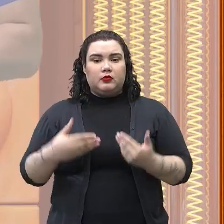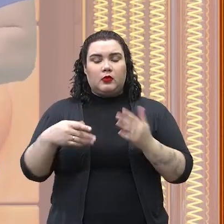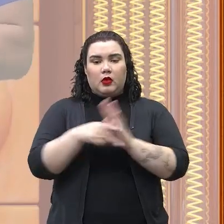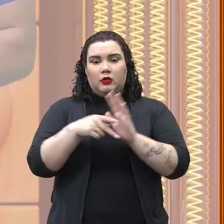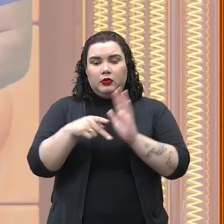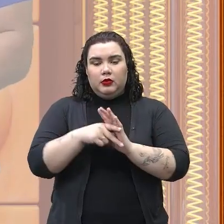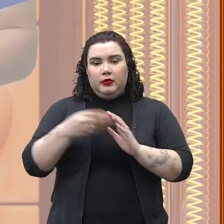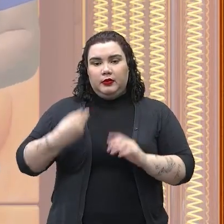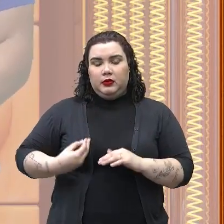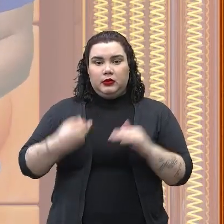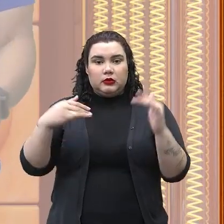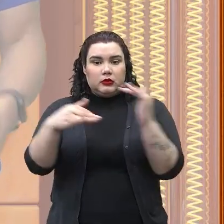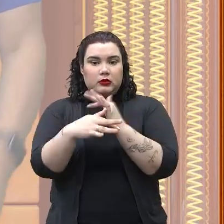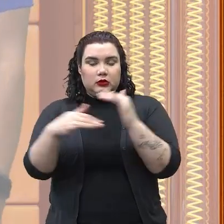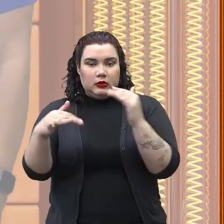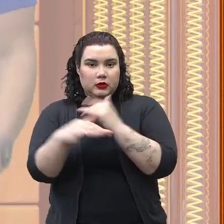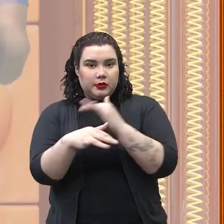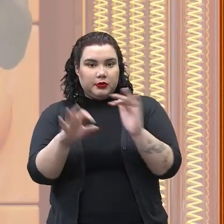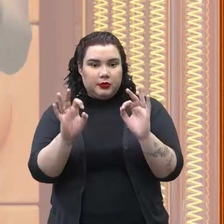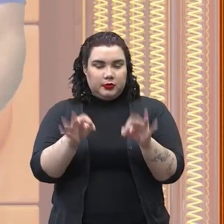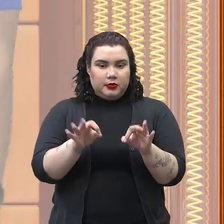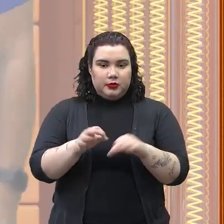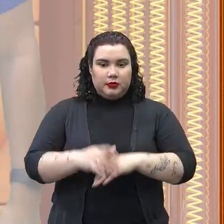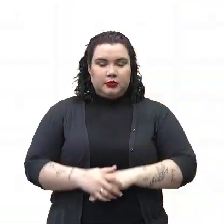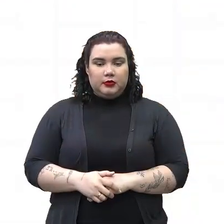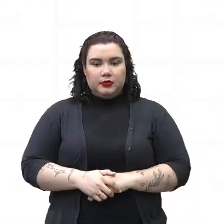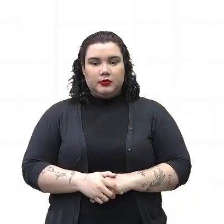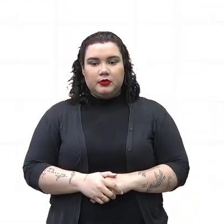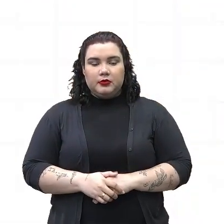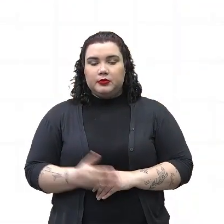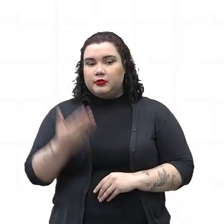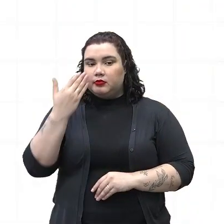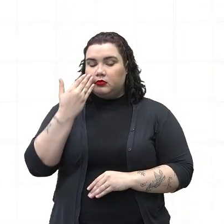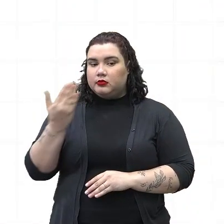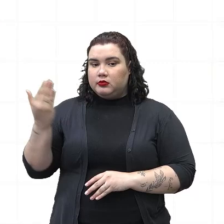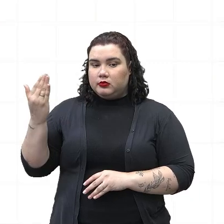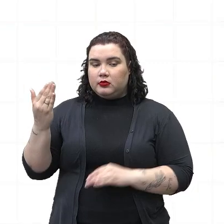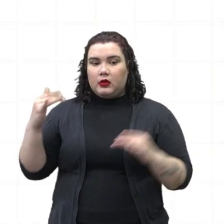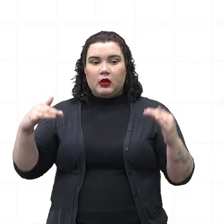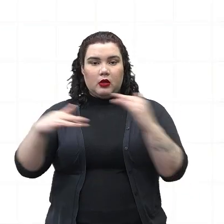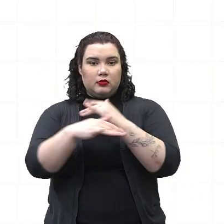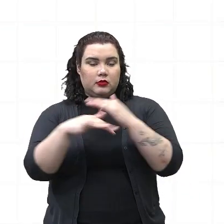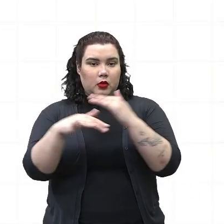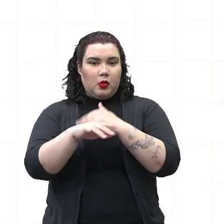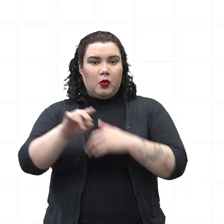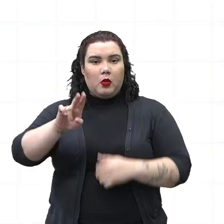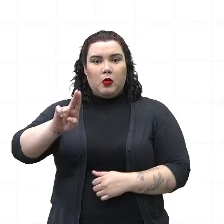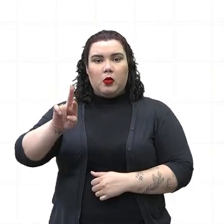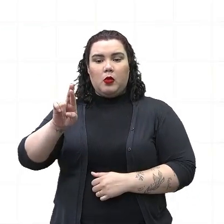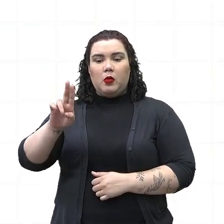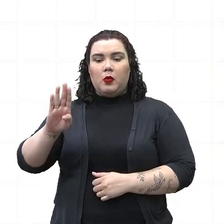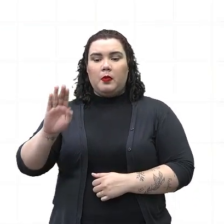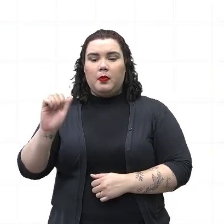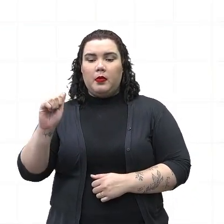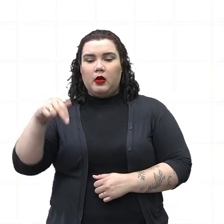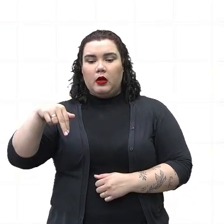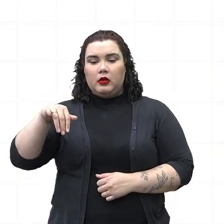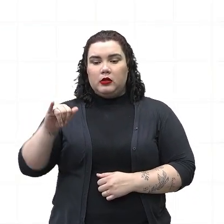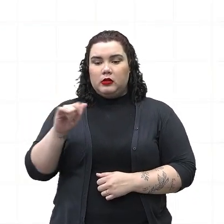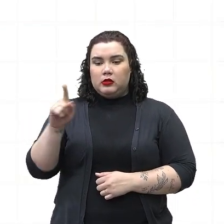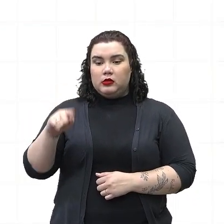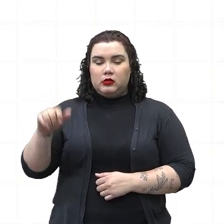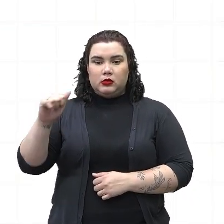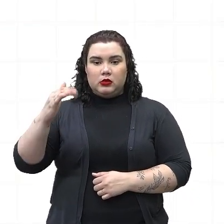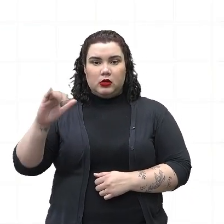né? Nas áreas mais urbanizadas do mundo. É isso que a gente vai relembrar agora. A urbanização, pessoal, é quando ocorre